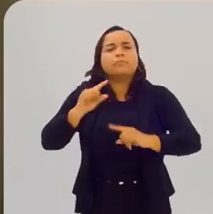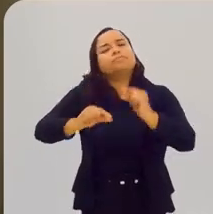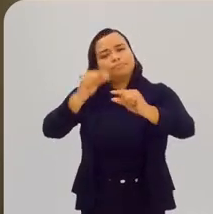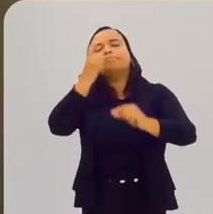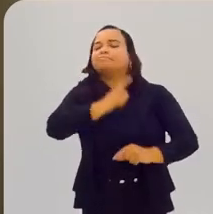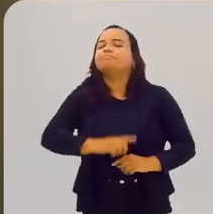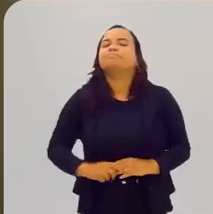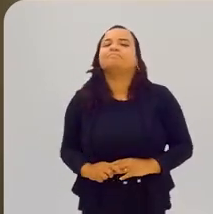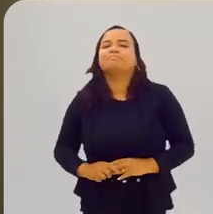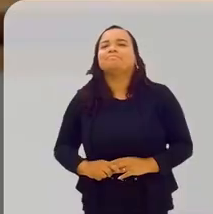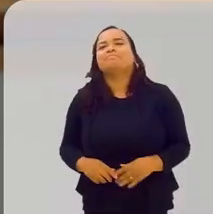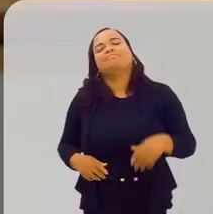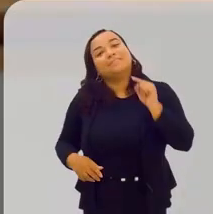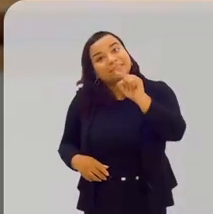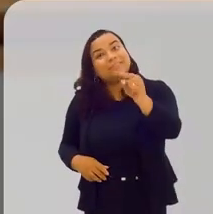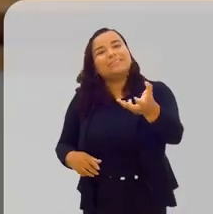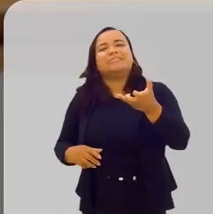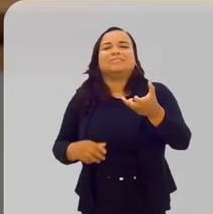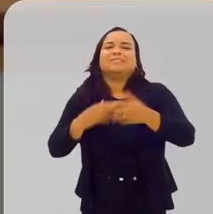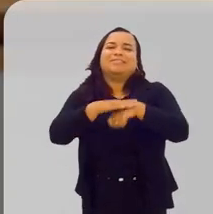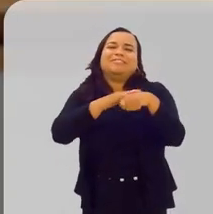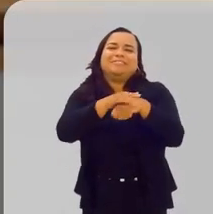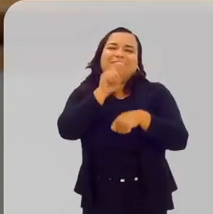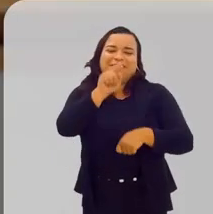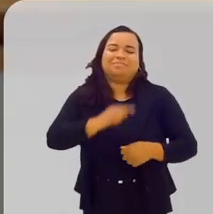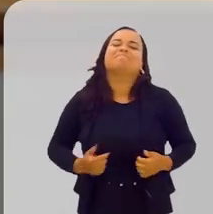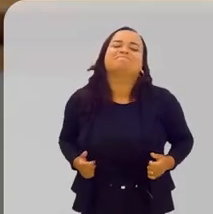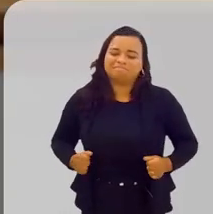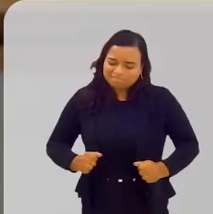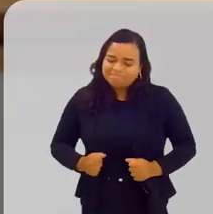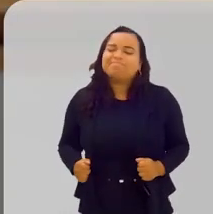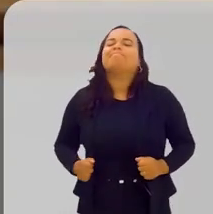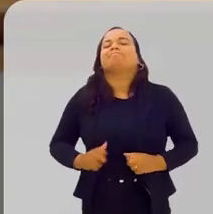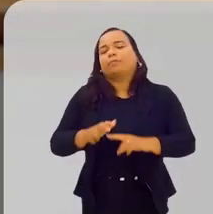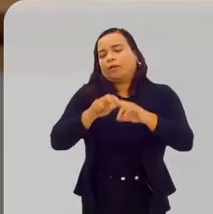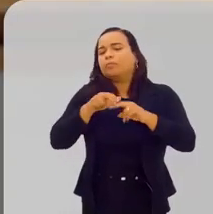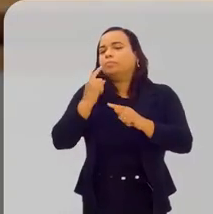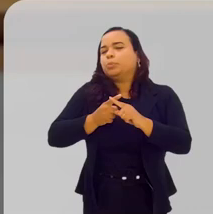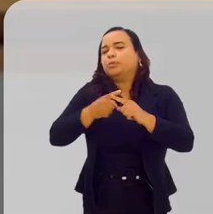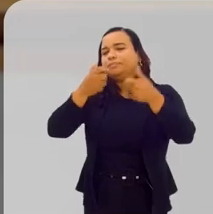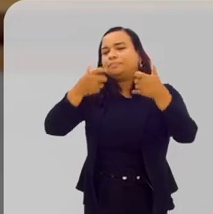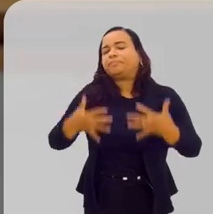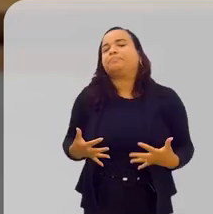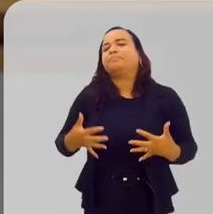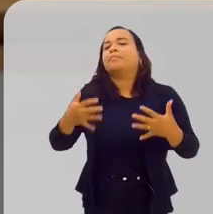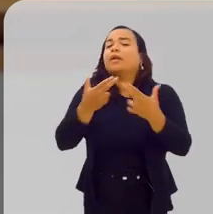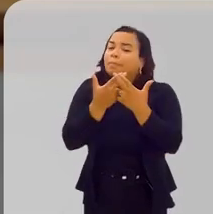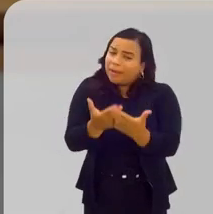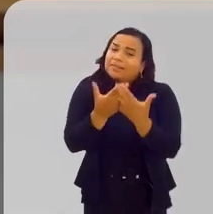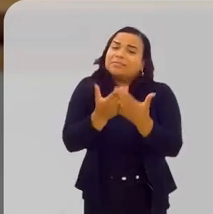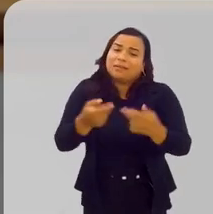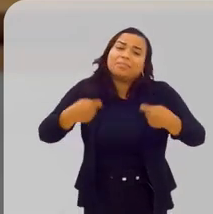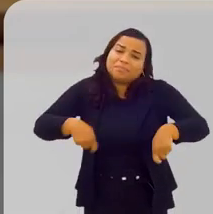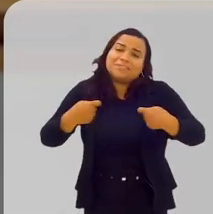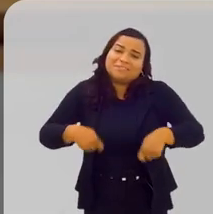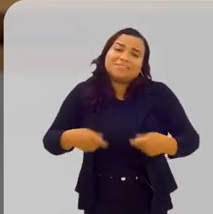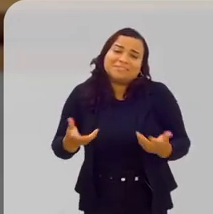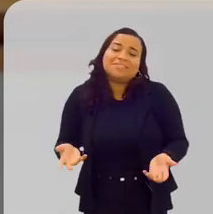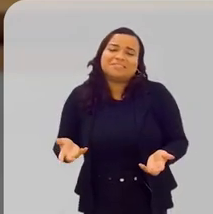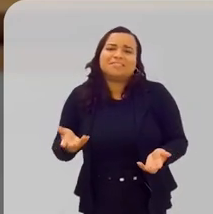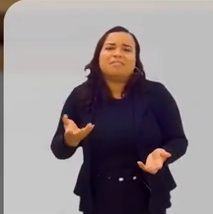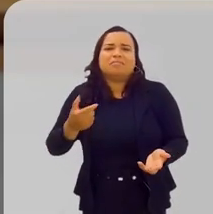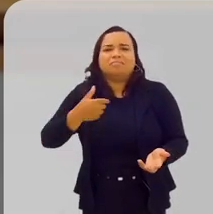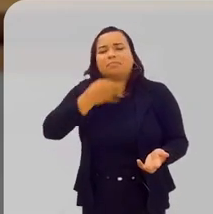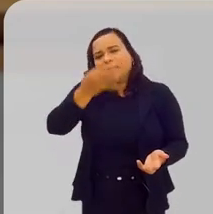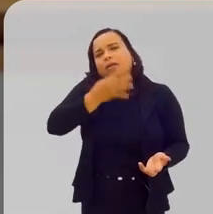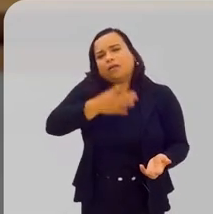foi aos poucos era isso que eu ia falar com você porque é preciso ter paciência